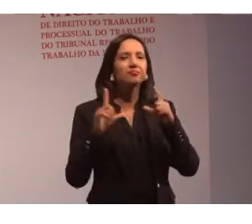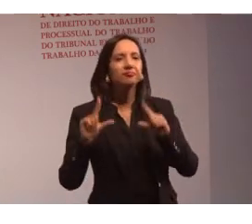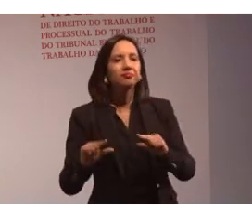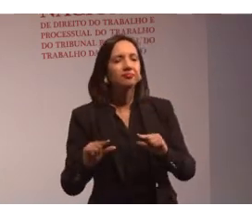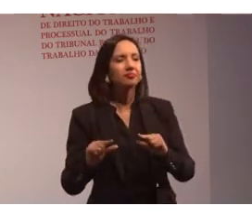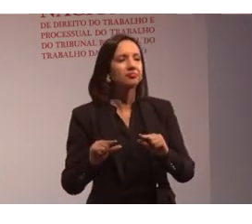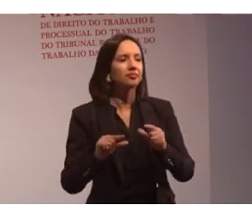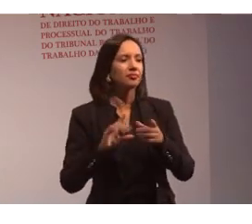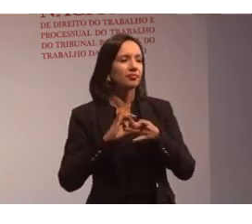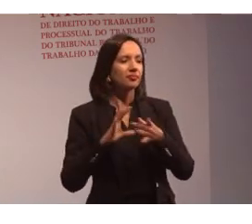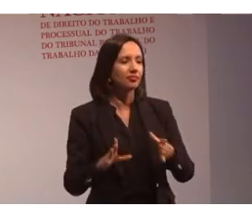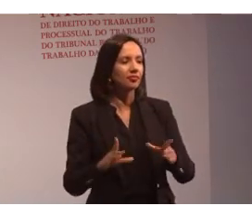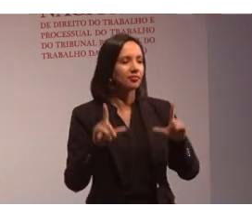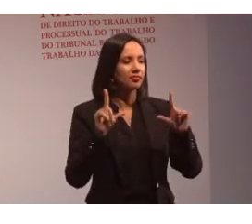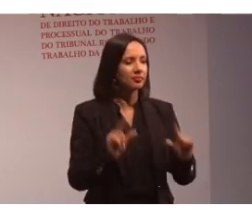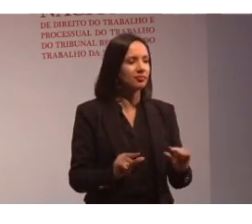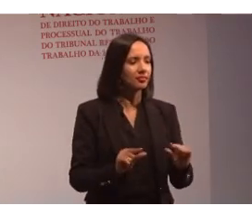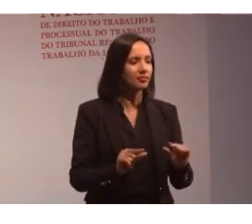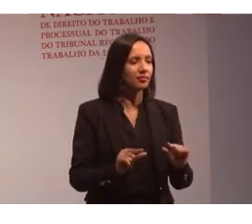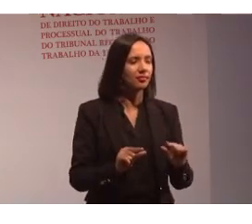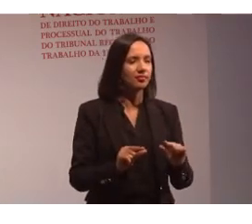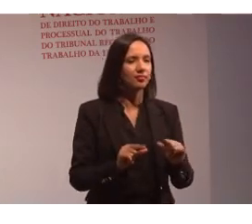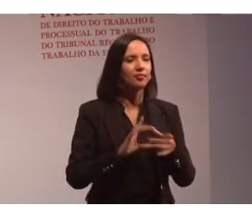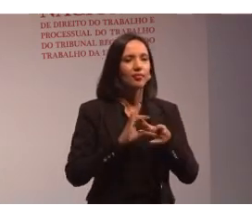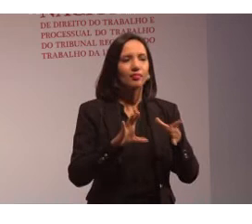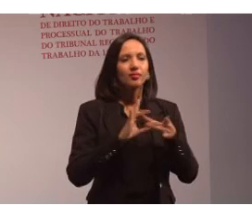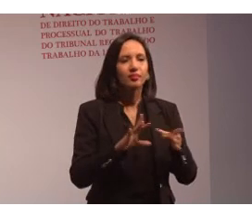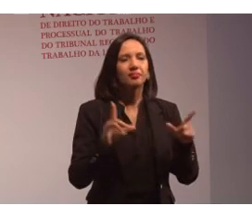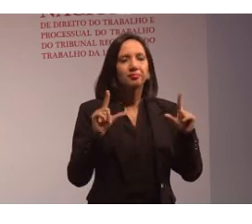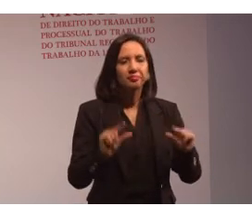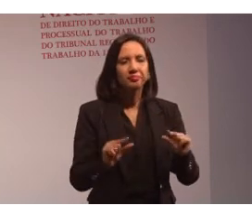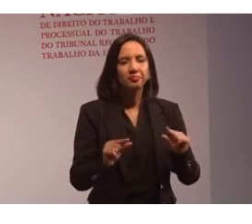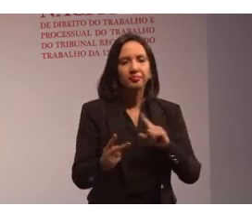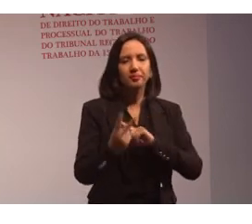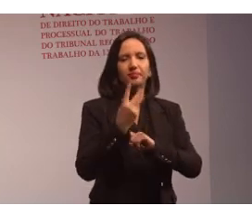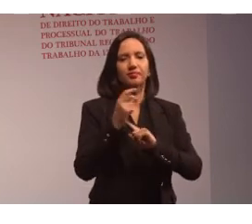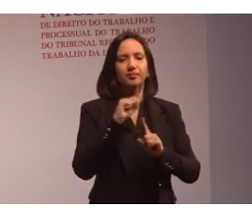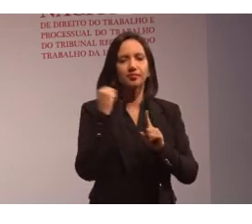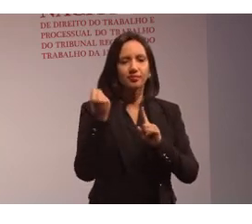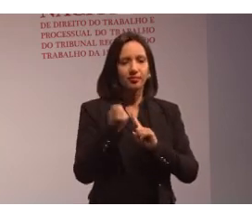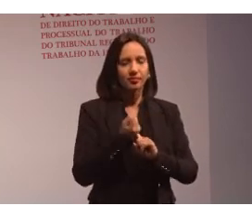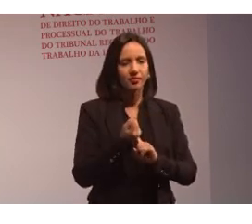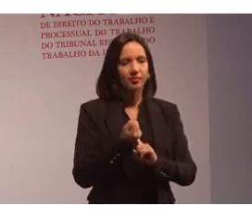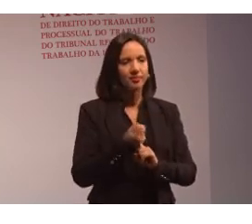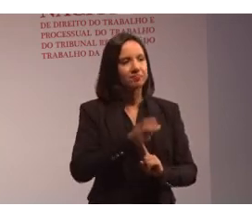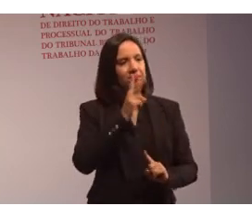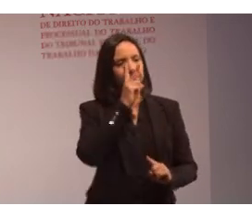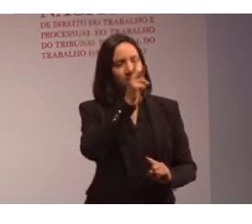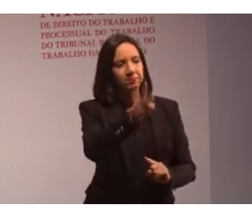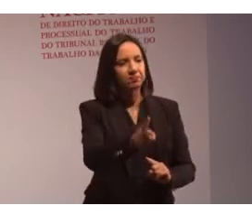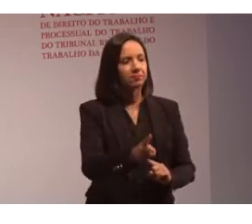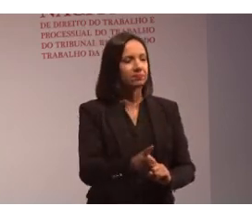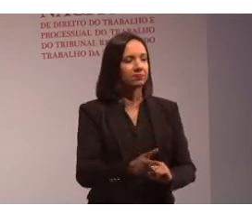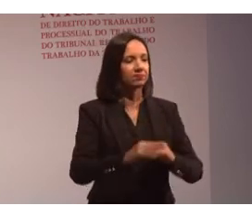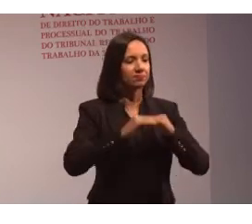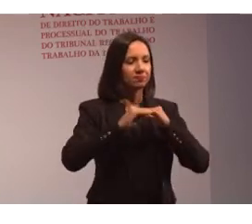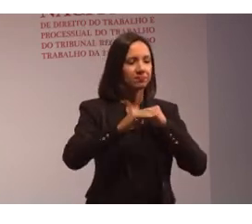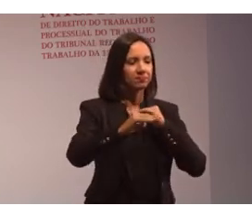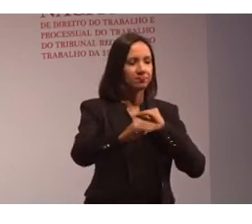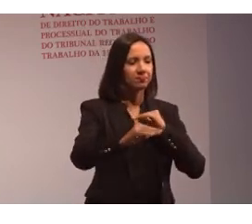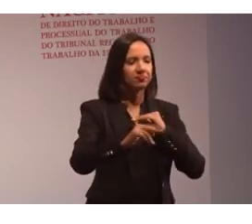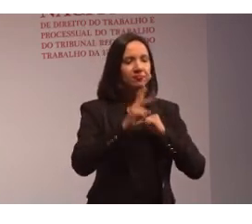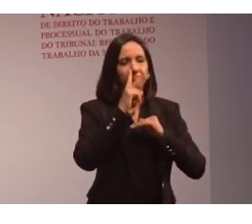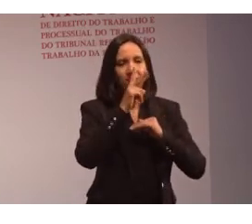menor autonomia, menor proteção social. E isso, junto com um trabalho mais intenso, mais fragmentado, com